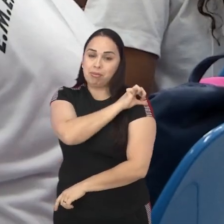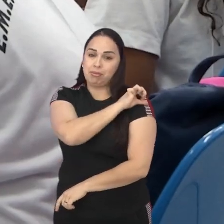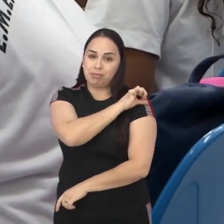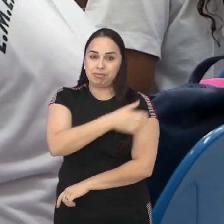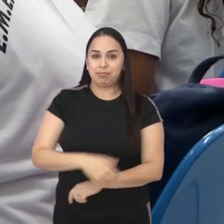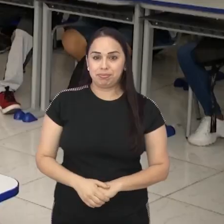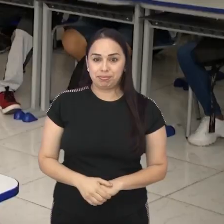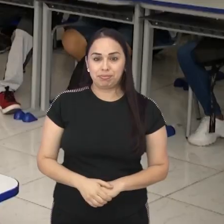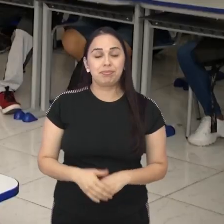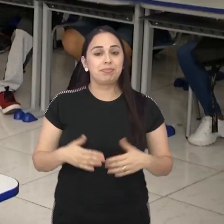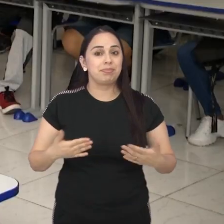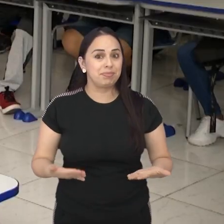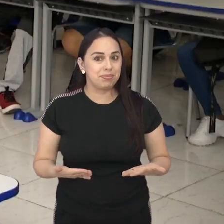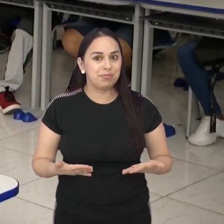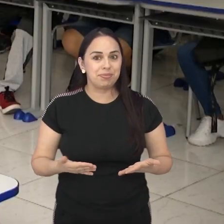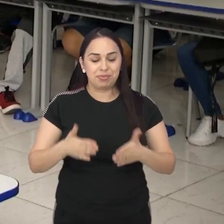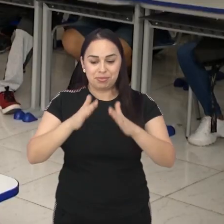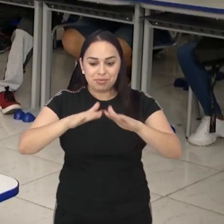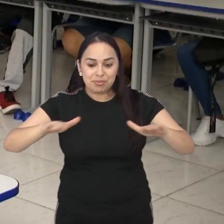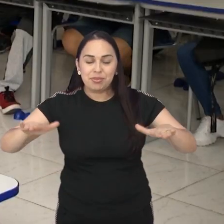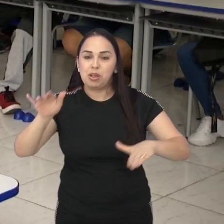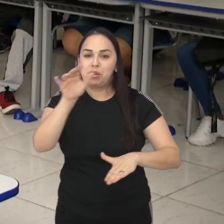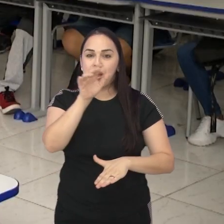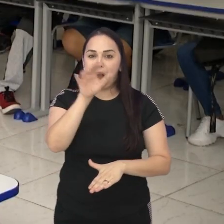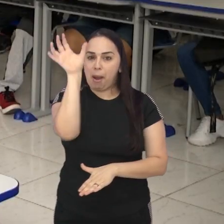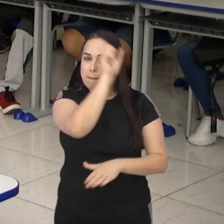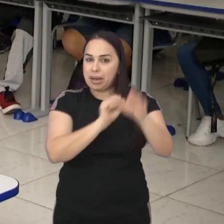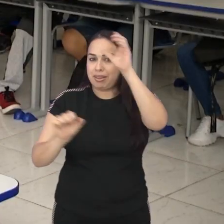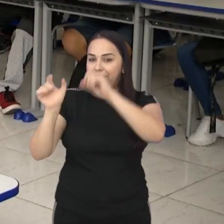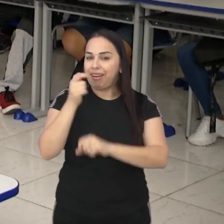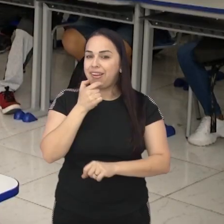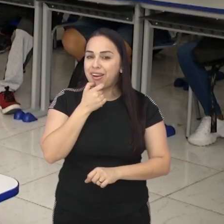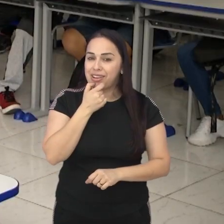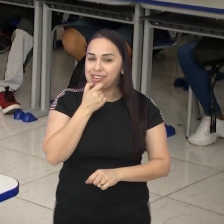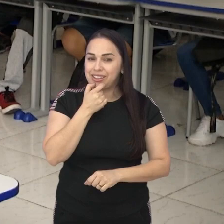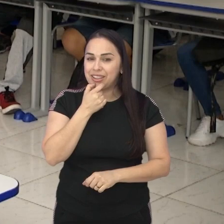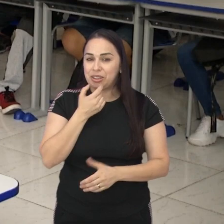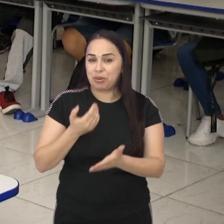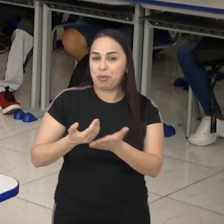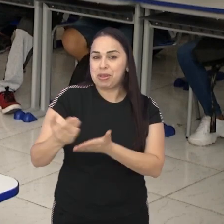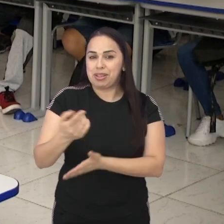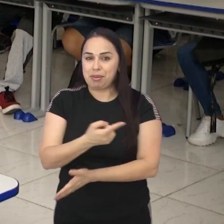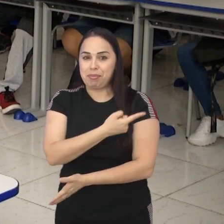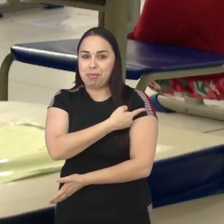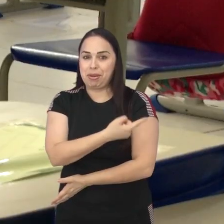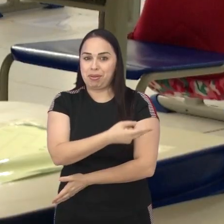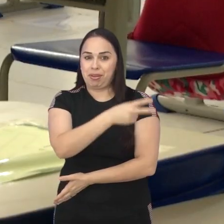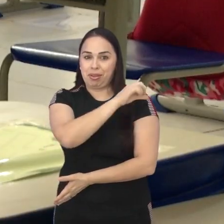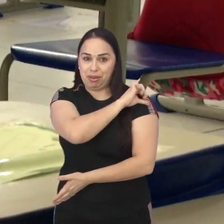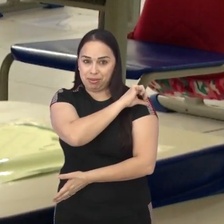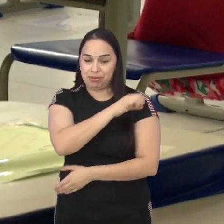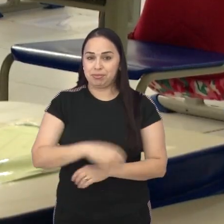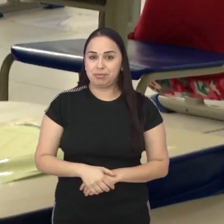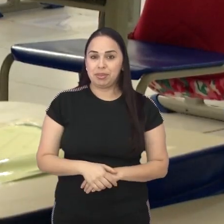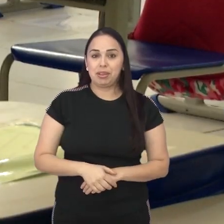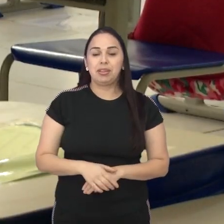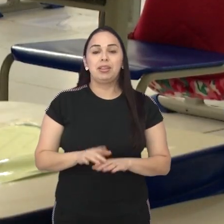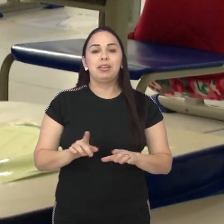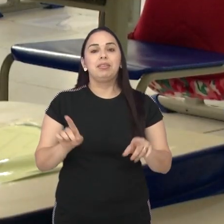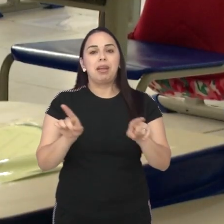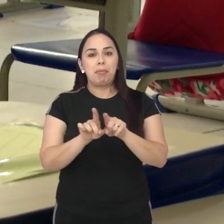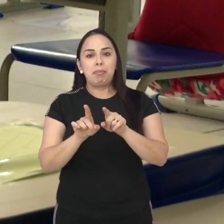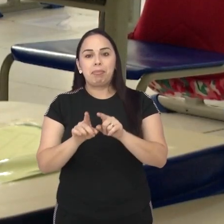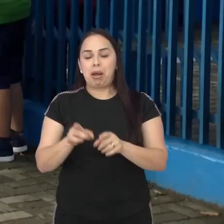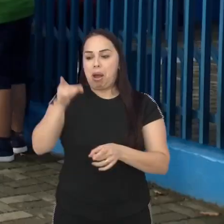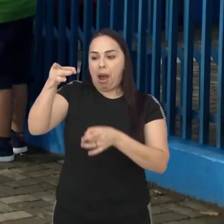ensino fundamental. Assim, as crianças irão aprender inglês a partir da primeira série. E para evitar a